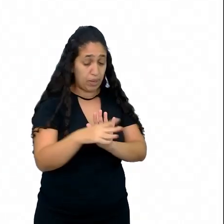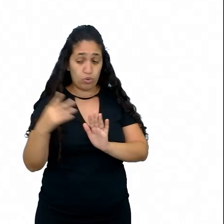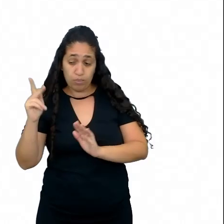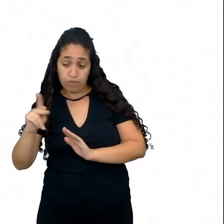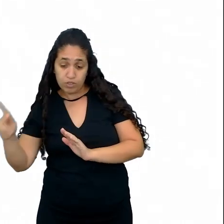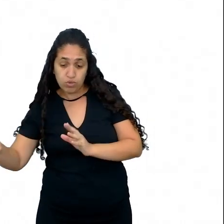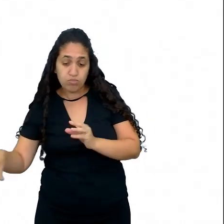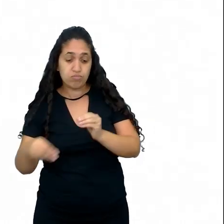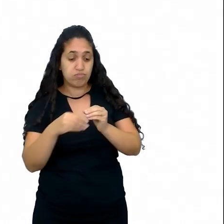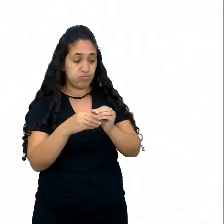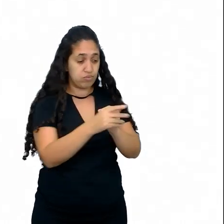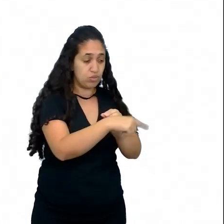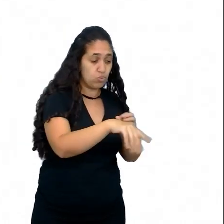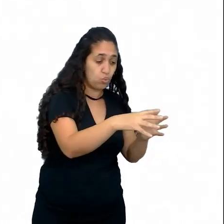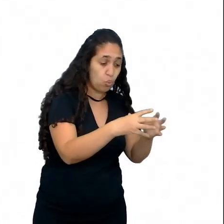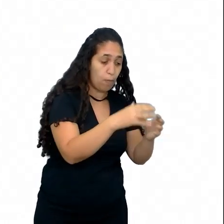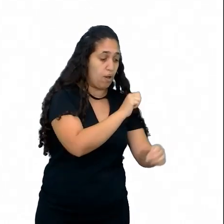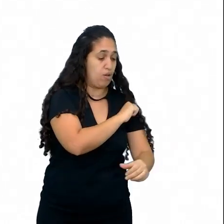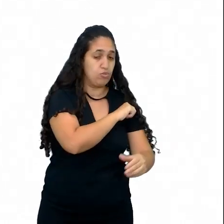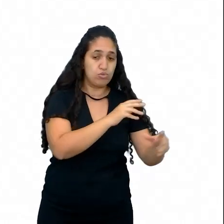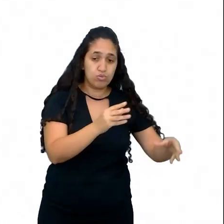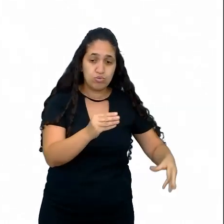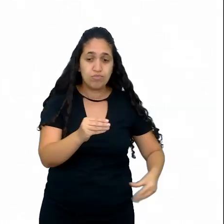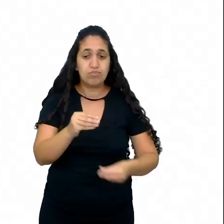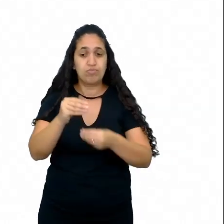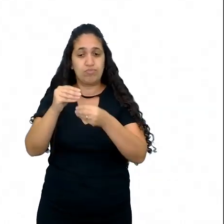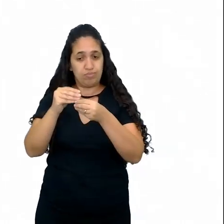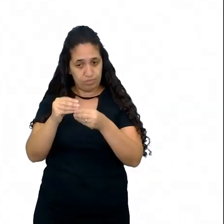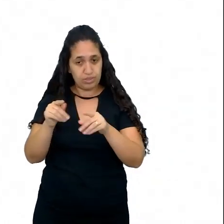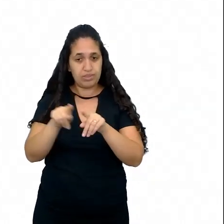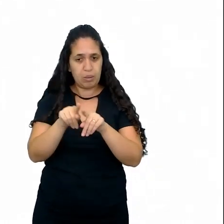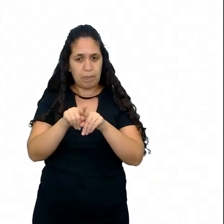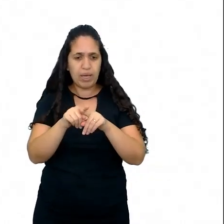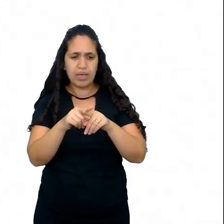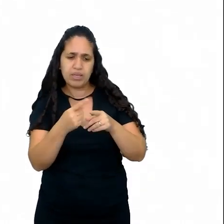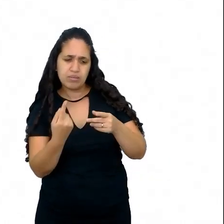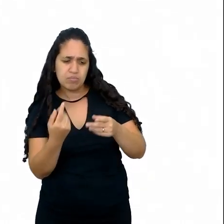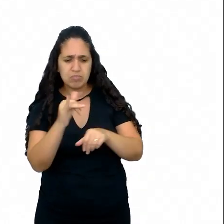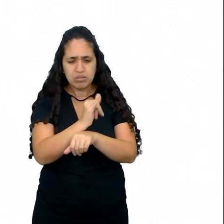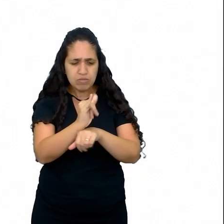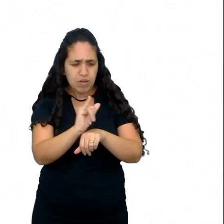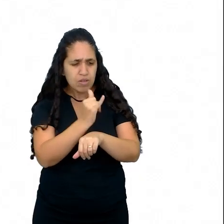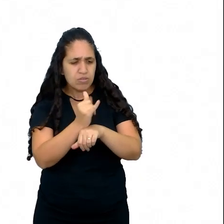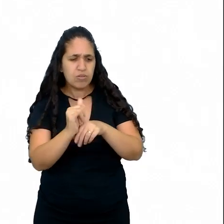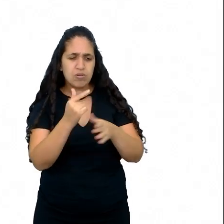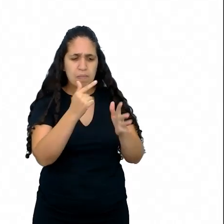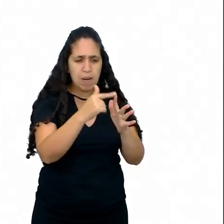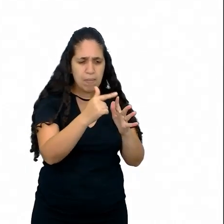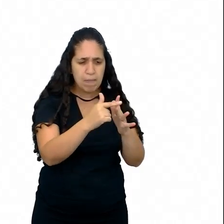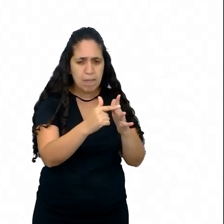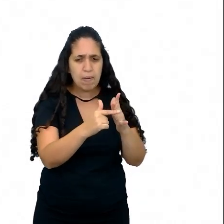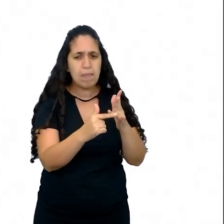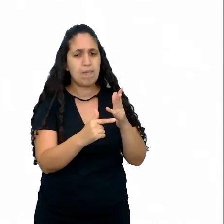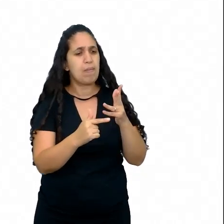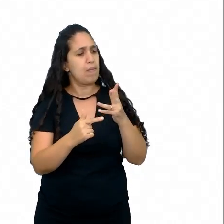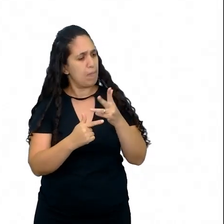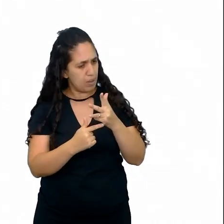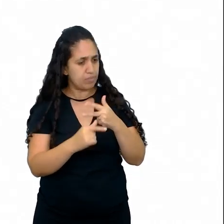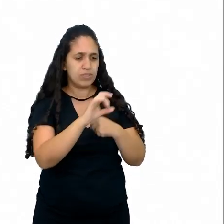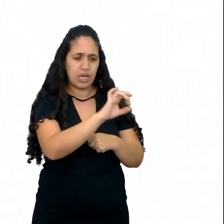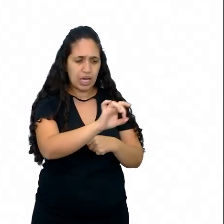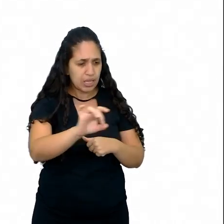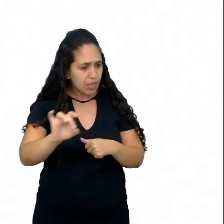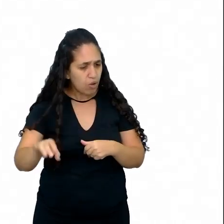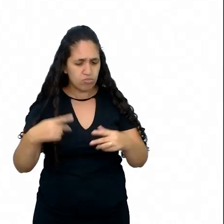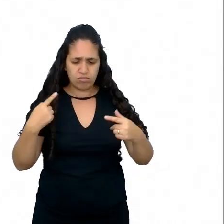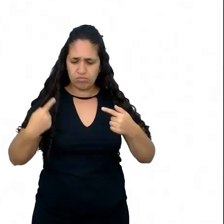quanto do grupo ali, né? Fornecer condições e intervenções pontuais sobre a participação e a produção de cada grupo. Conforme a gente está discutindo,